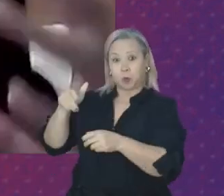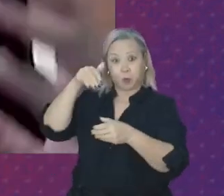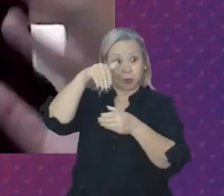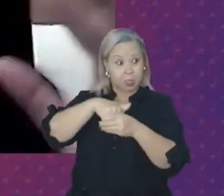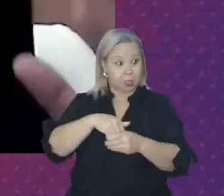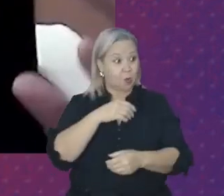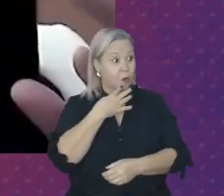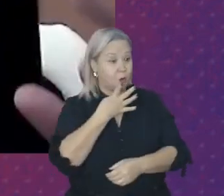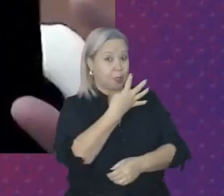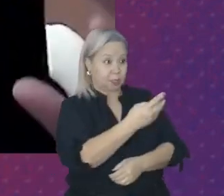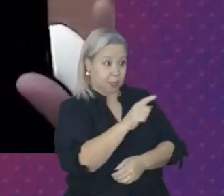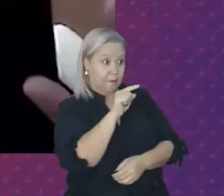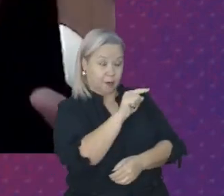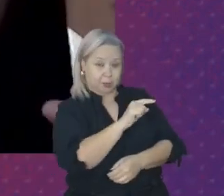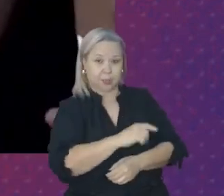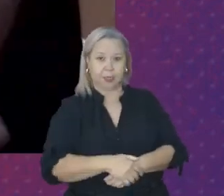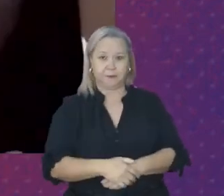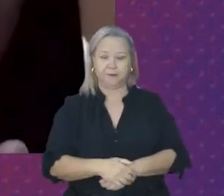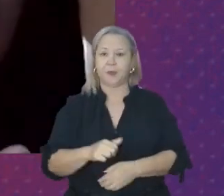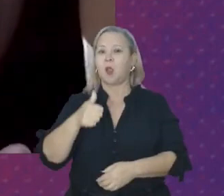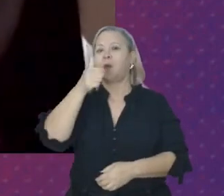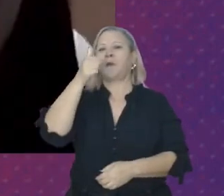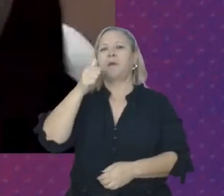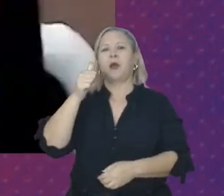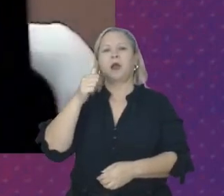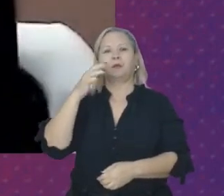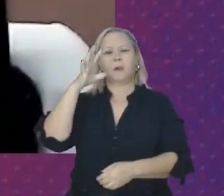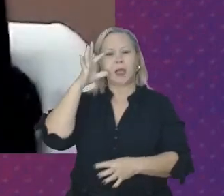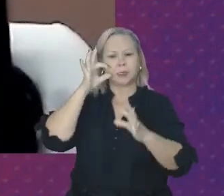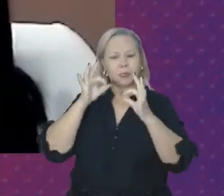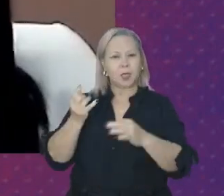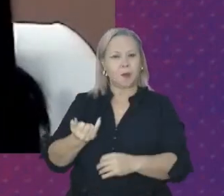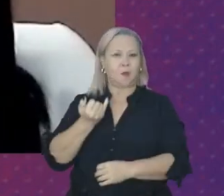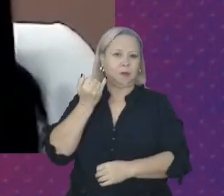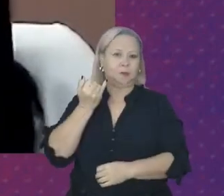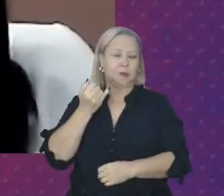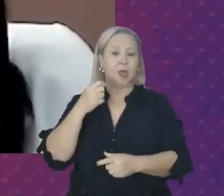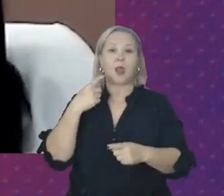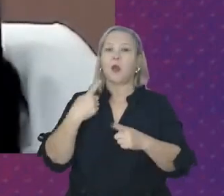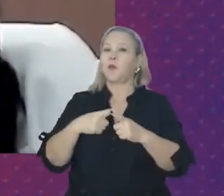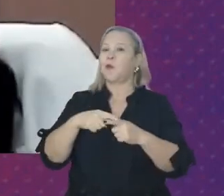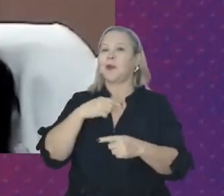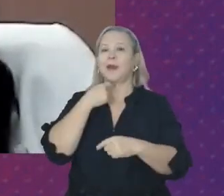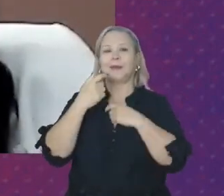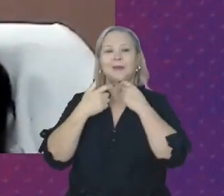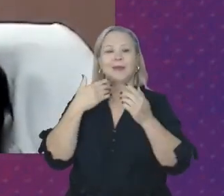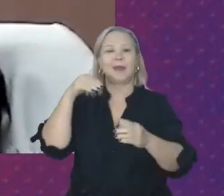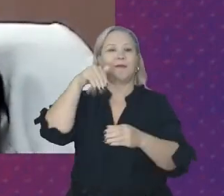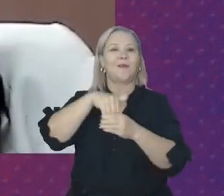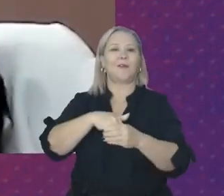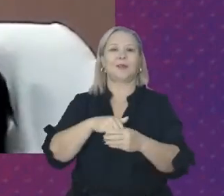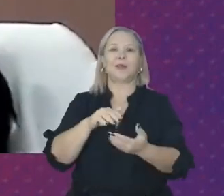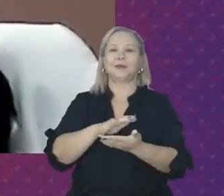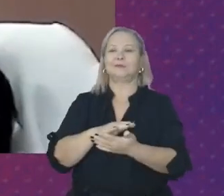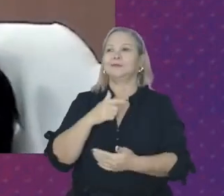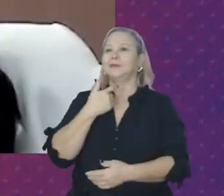primeiramente. É interessante porque ninguém vota em quem não conhece. Quando o eleitor começa a conhecer a tua